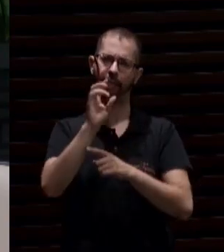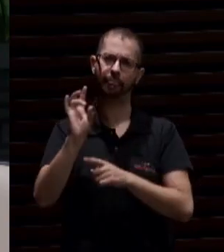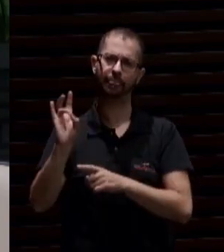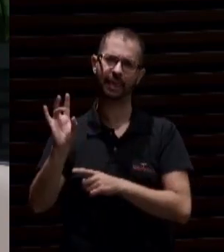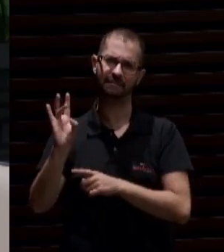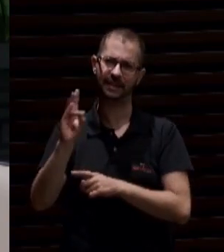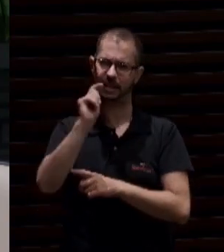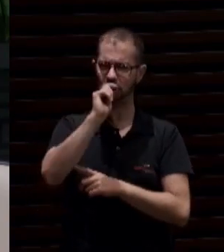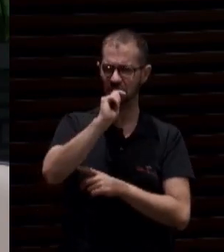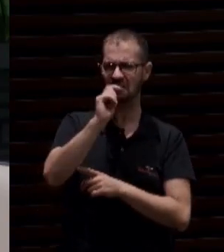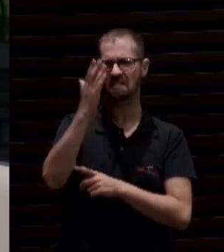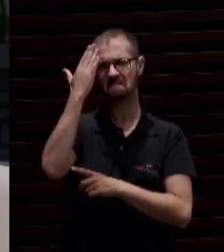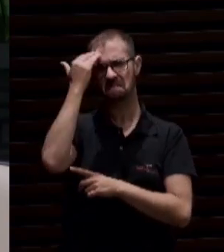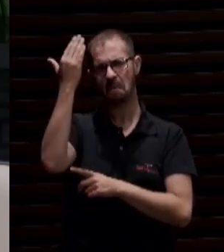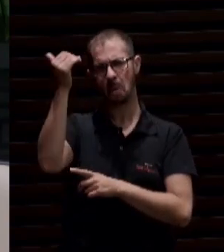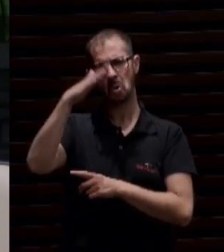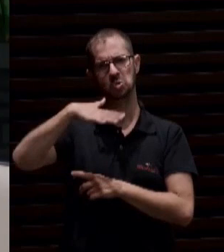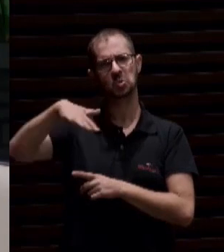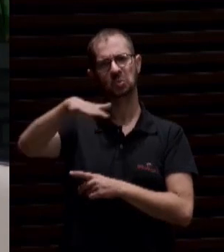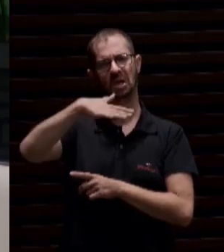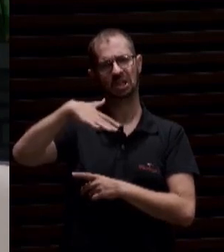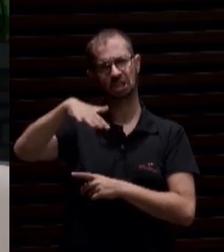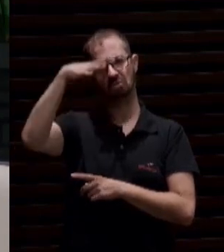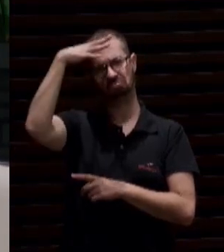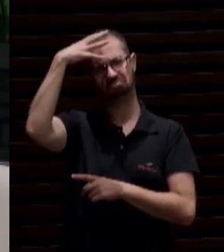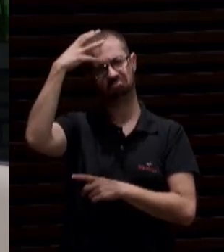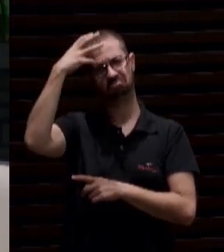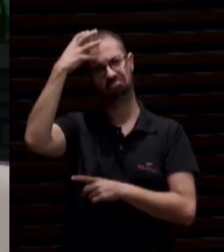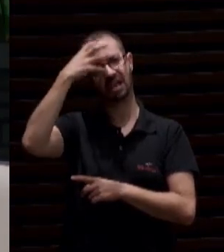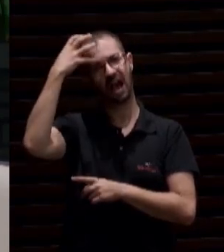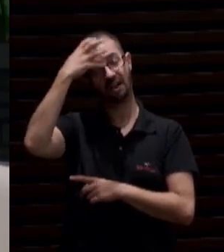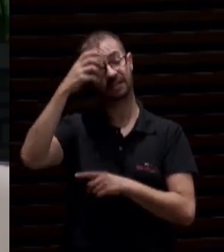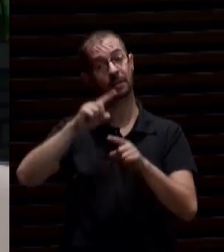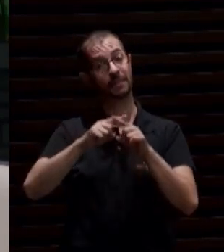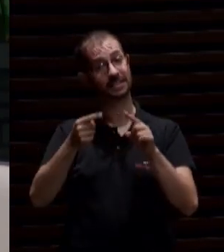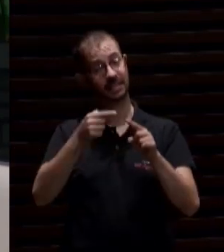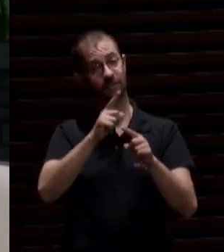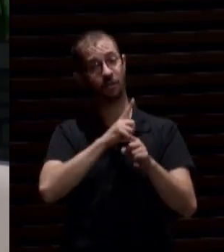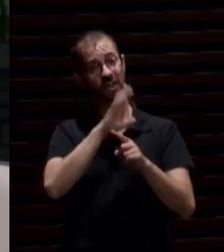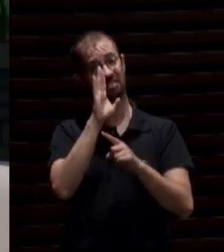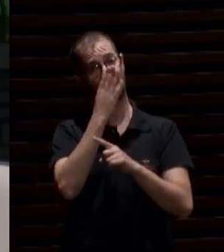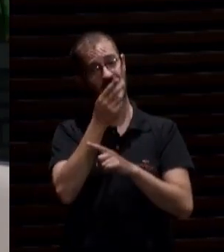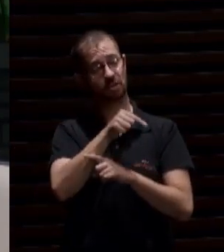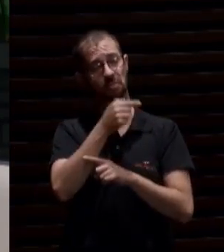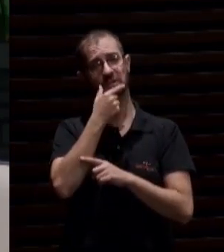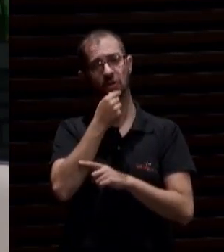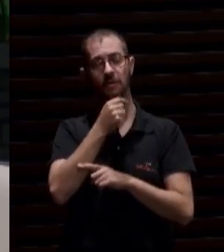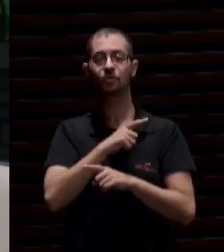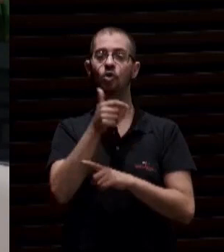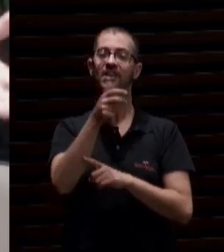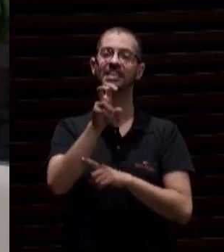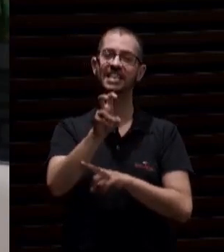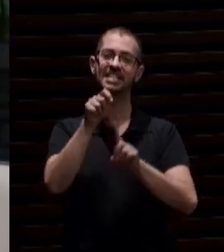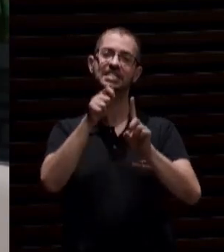região, na costa ocidental da África. E ele acabou sendo traído por esse homem. E passou 15 meses